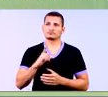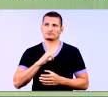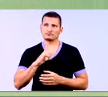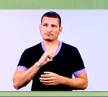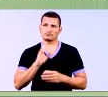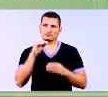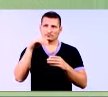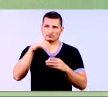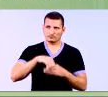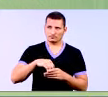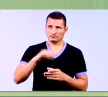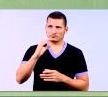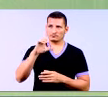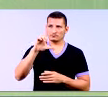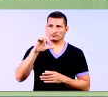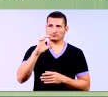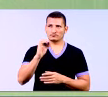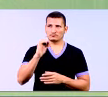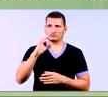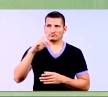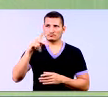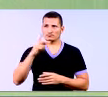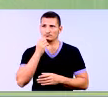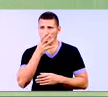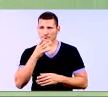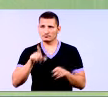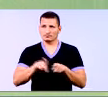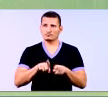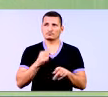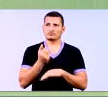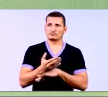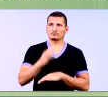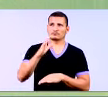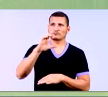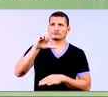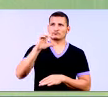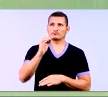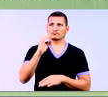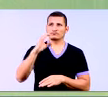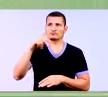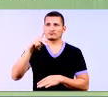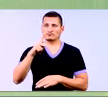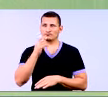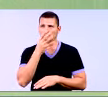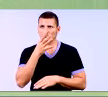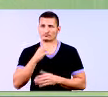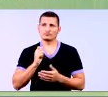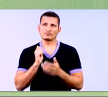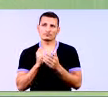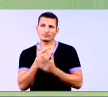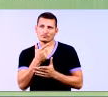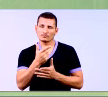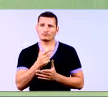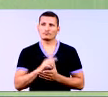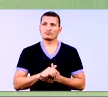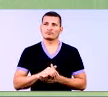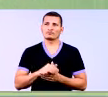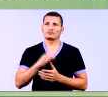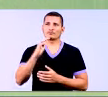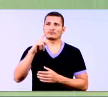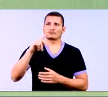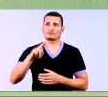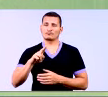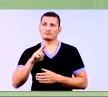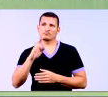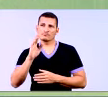bom, mas eu tenho que ter principalmente esse clock externo que ele vai fazer a diferença. Eu vou comprar um processador mais barato e vou conseguir o mesmo desempenho geral da